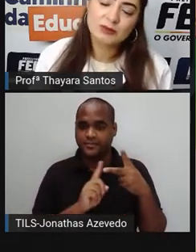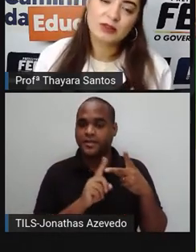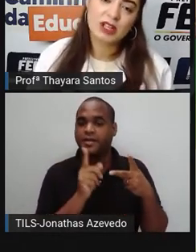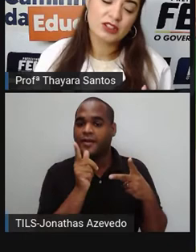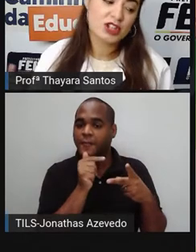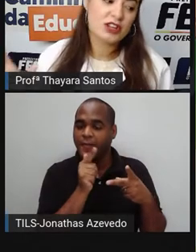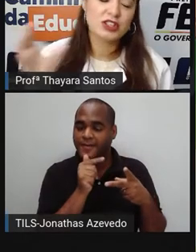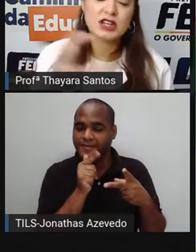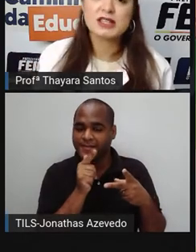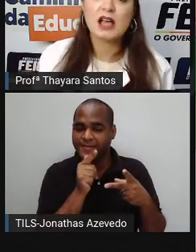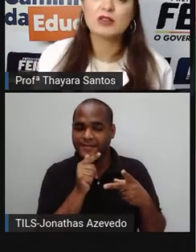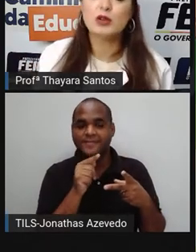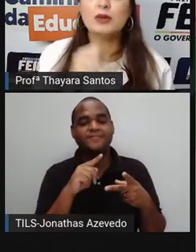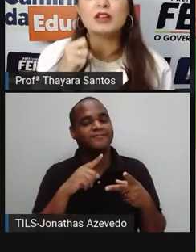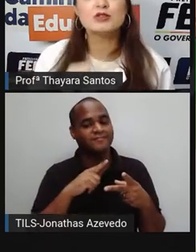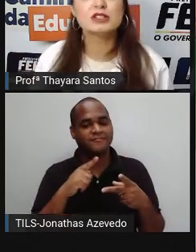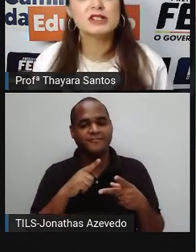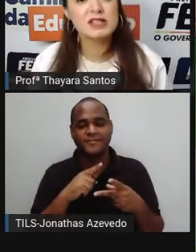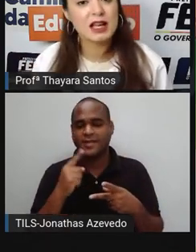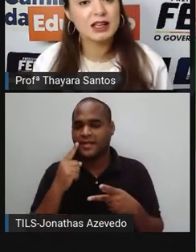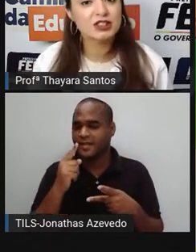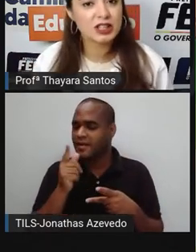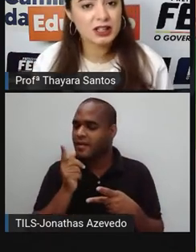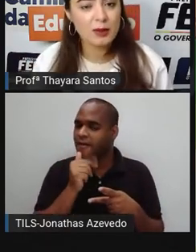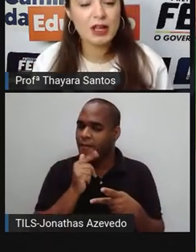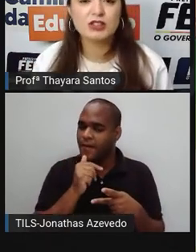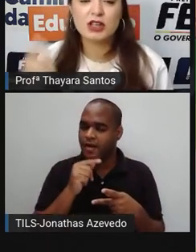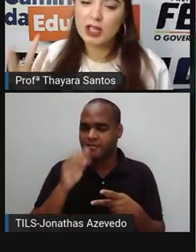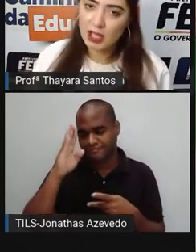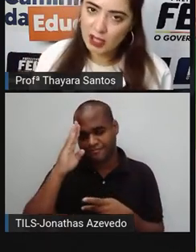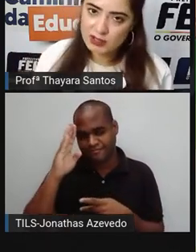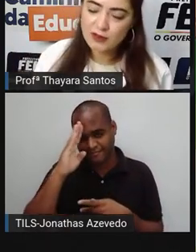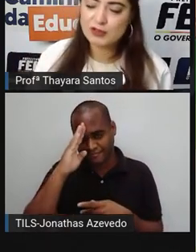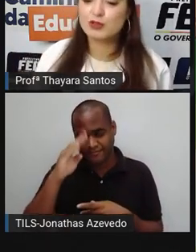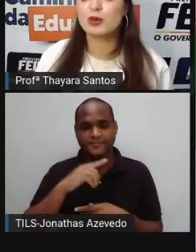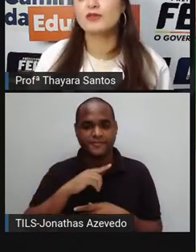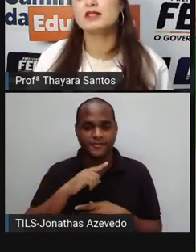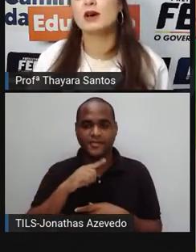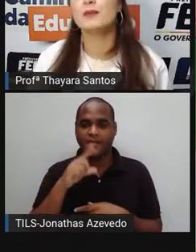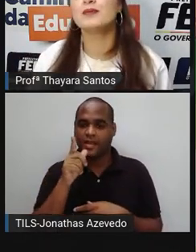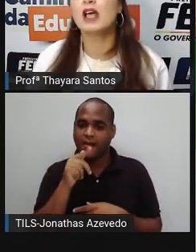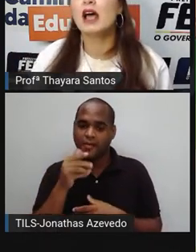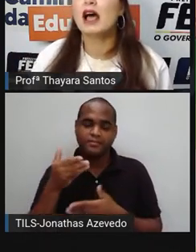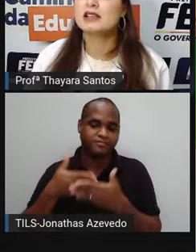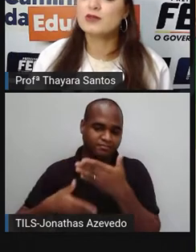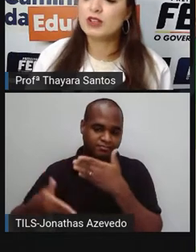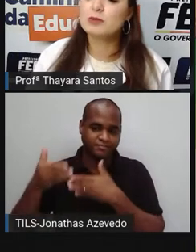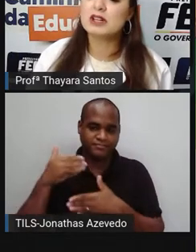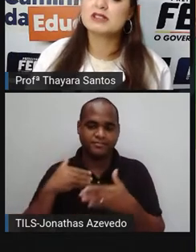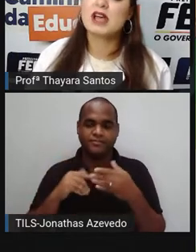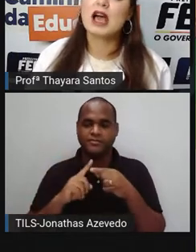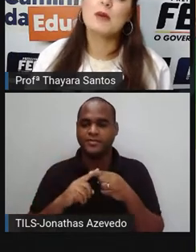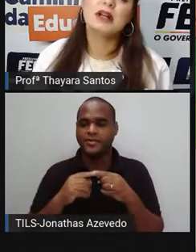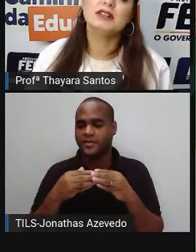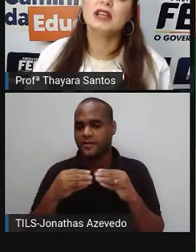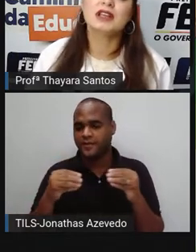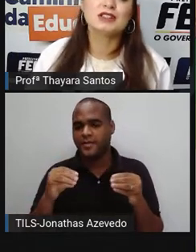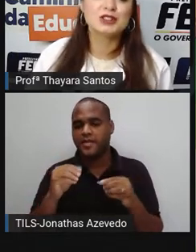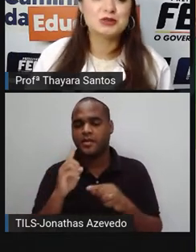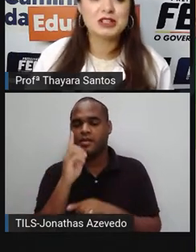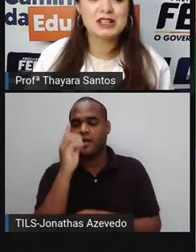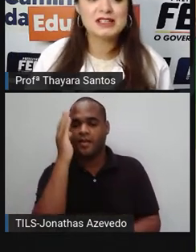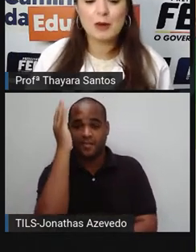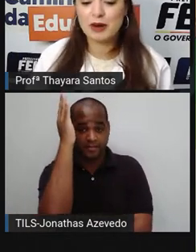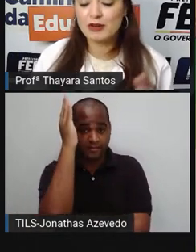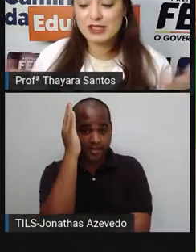tem a água a gente retira essa água do ambiente utilizar ela diretamente é um serviço de provisão as fibras a madeira